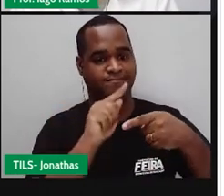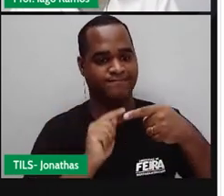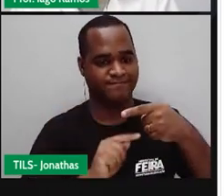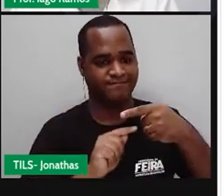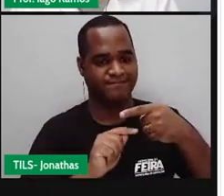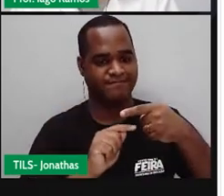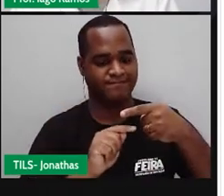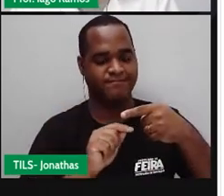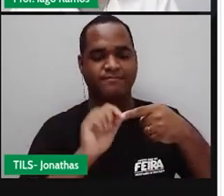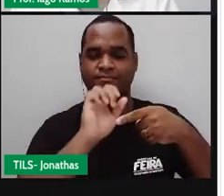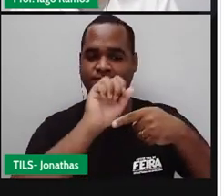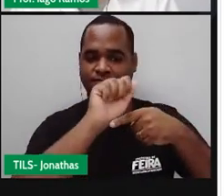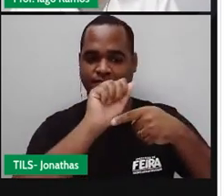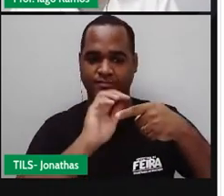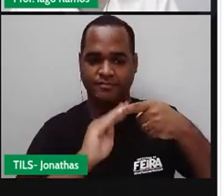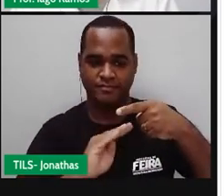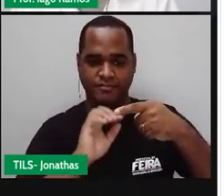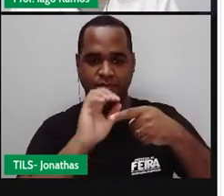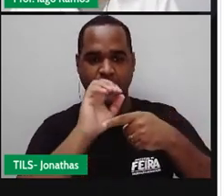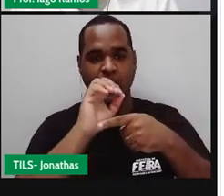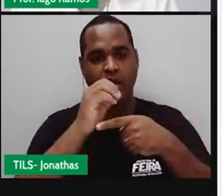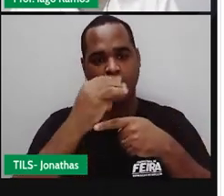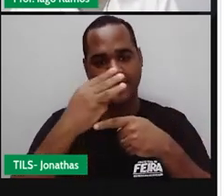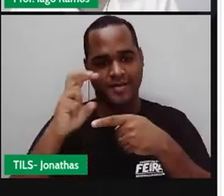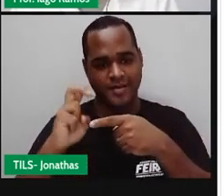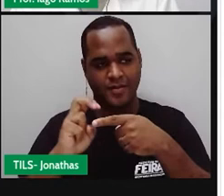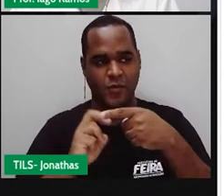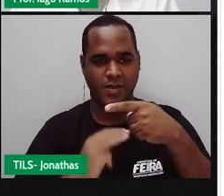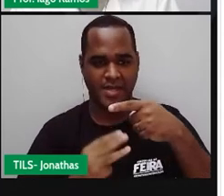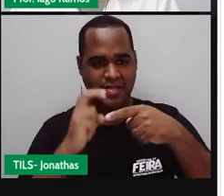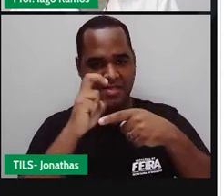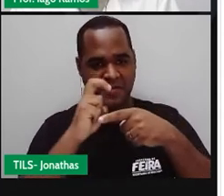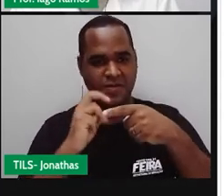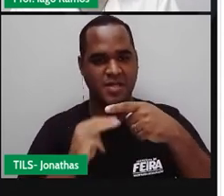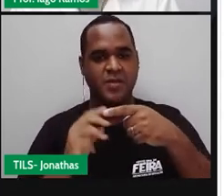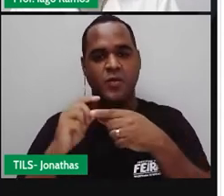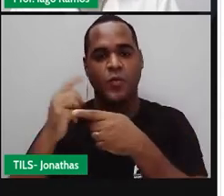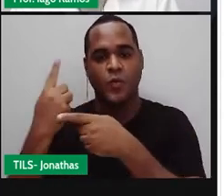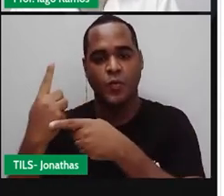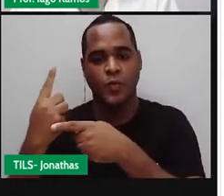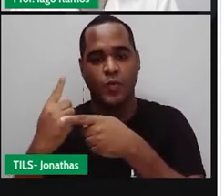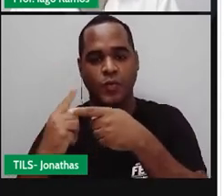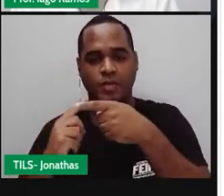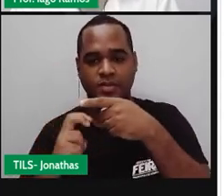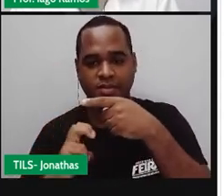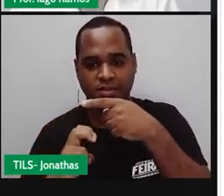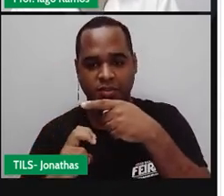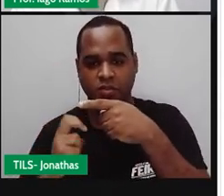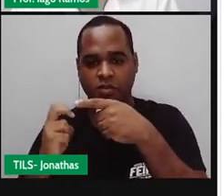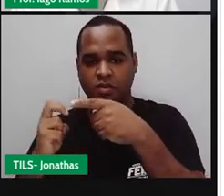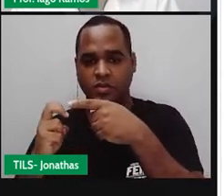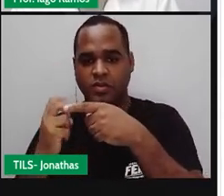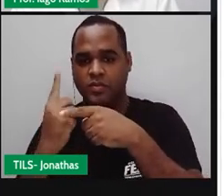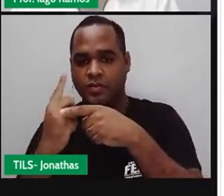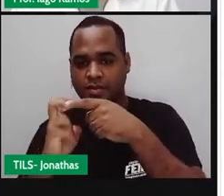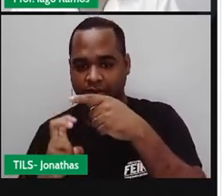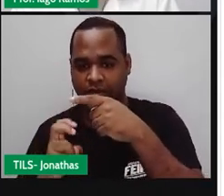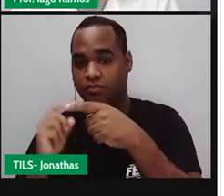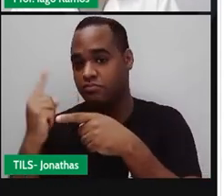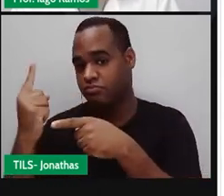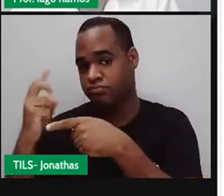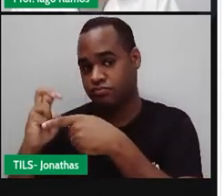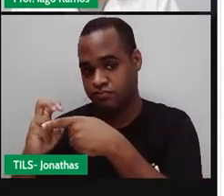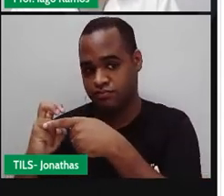esses números vinhos aqui ó que eu tô mexendo são chamados de frações